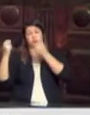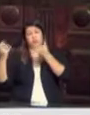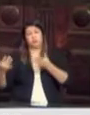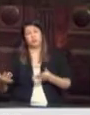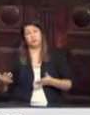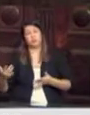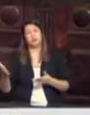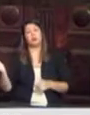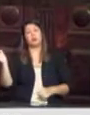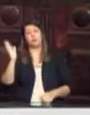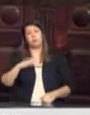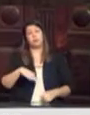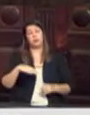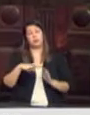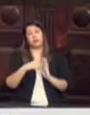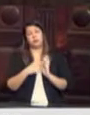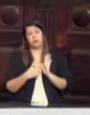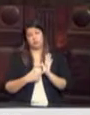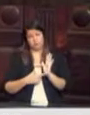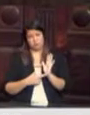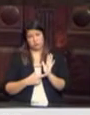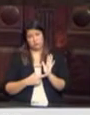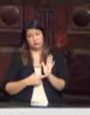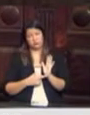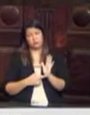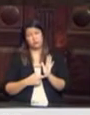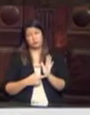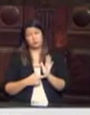uma matéria regulamentadora.